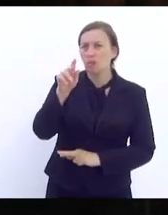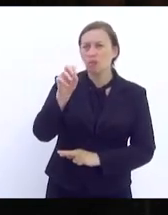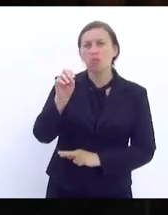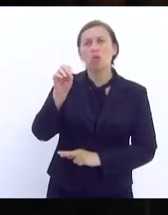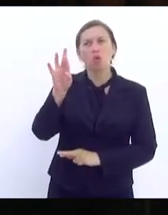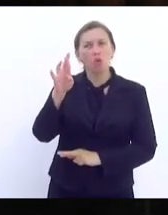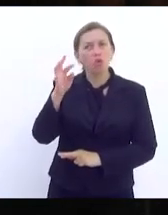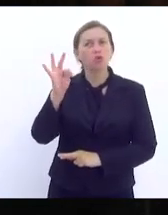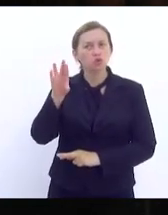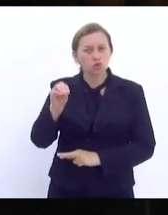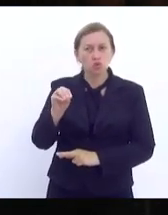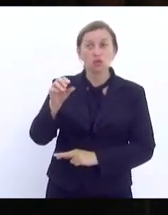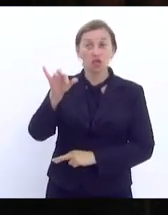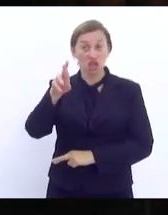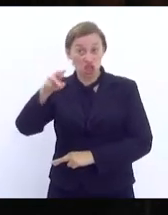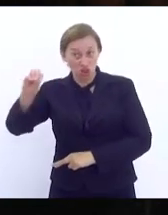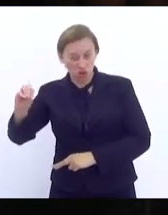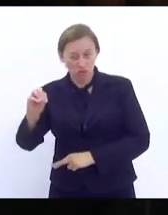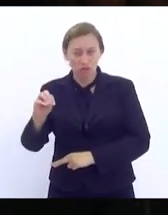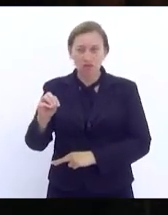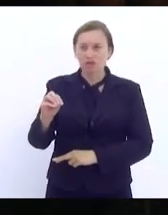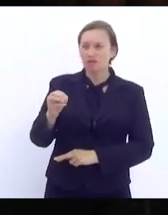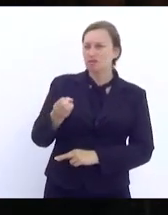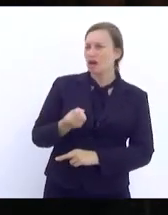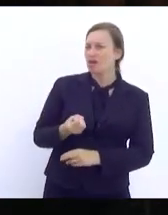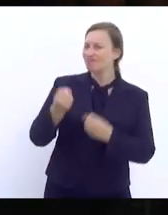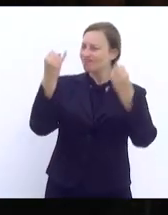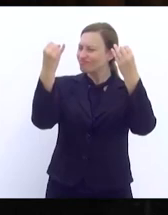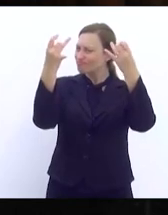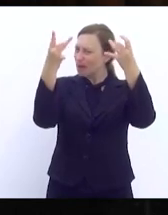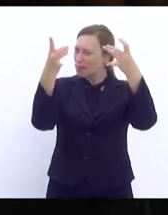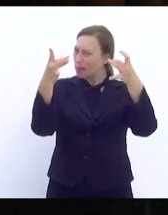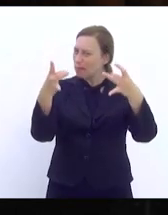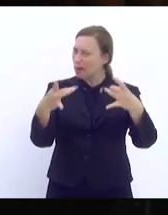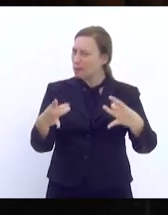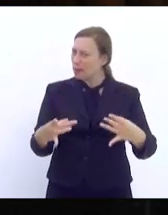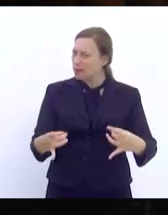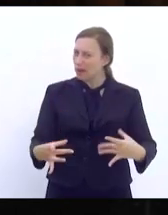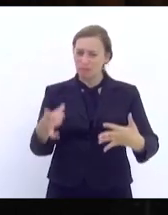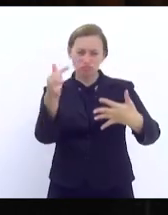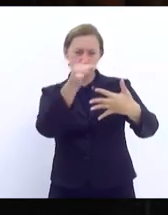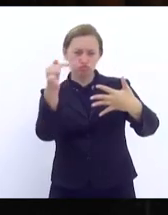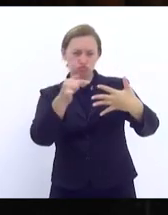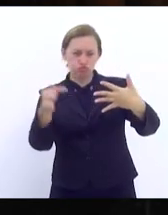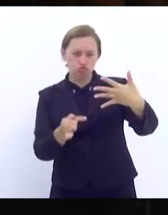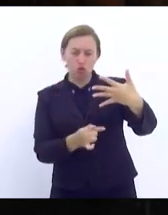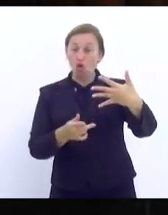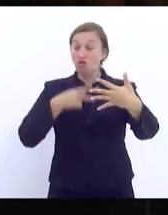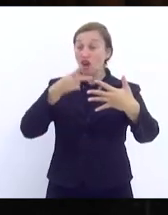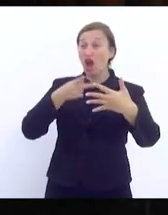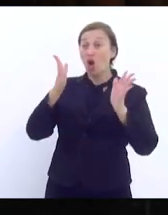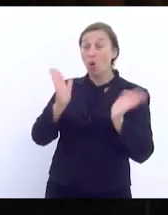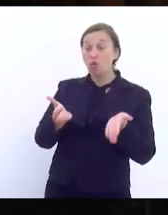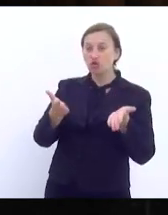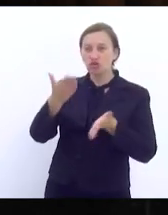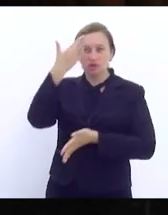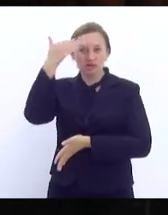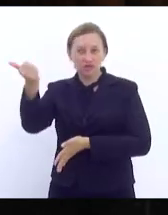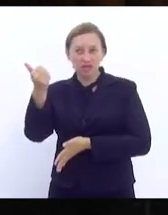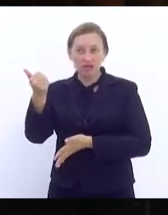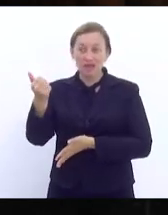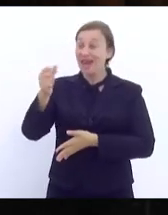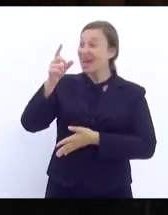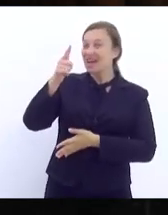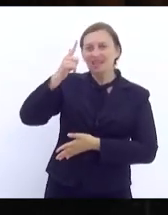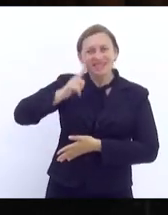e para ser bem detalhista em cada uma delas eu não vou falar tudo que eu sei hoje eu vou fazer uma por